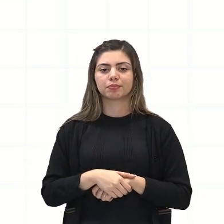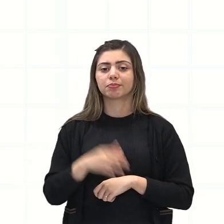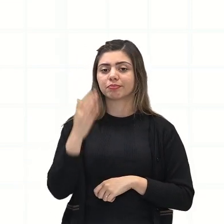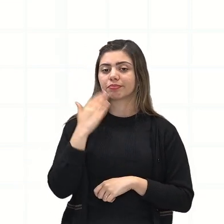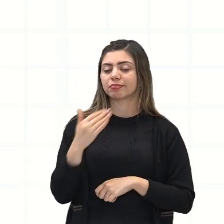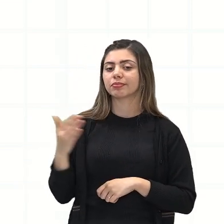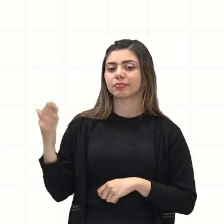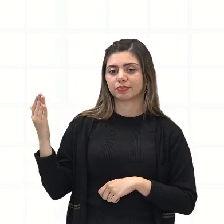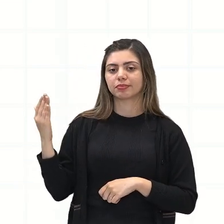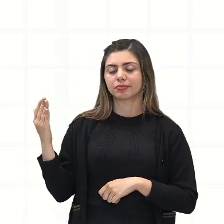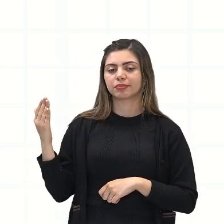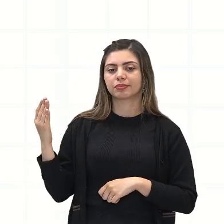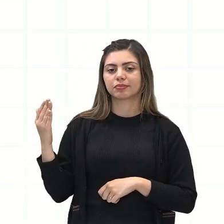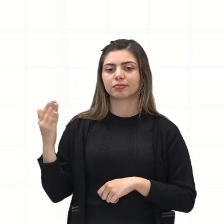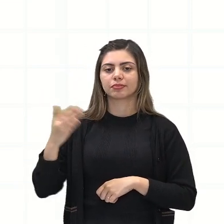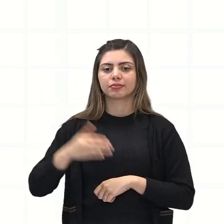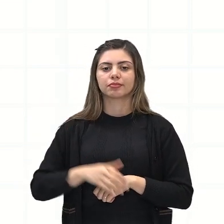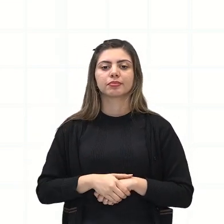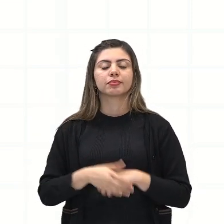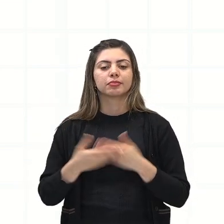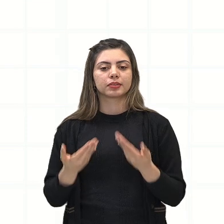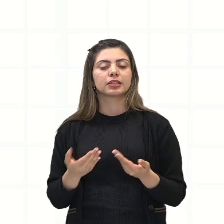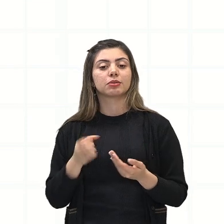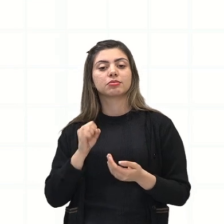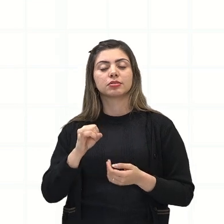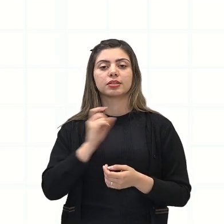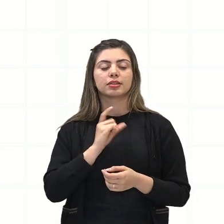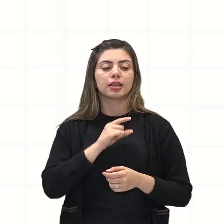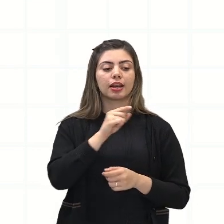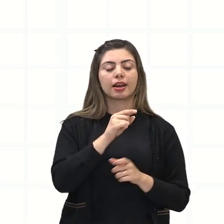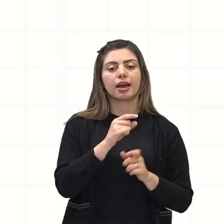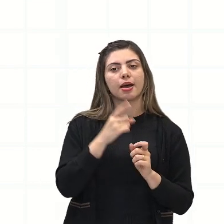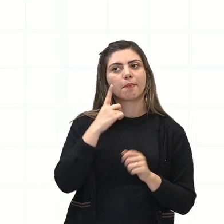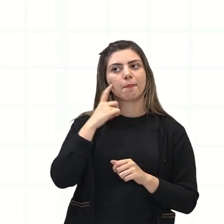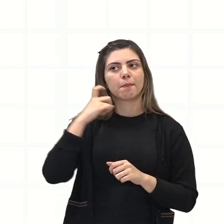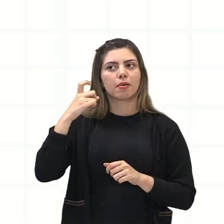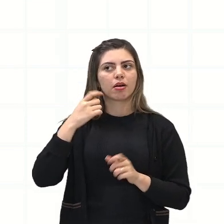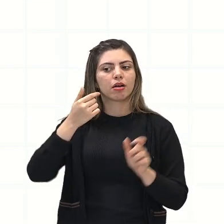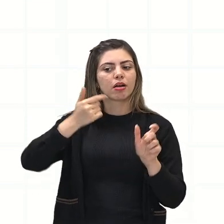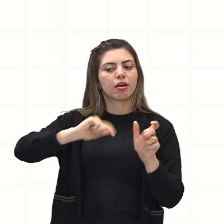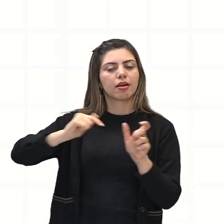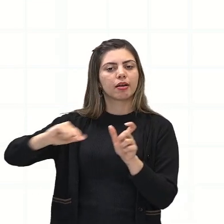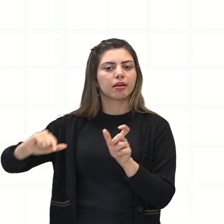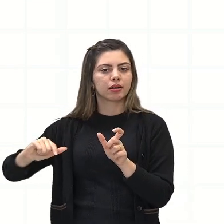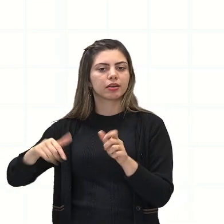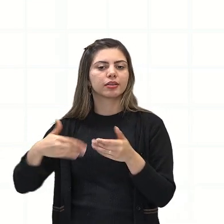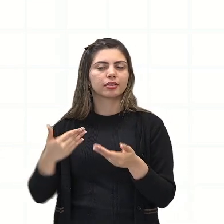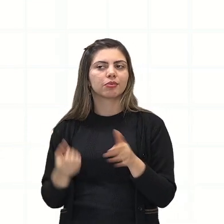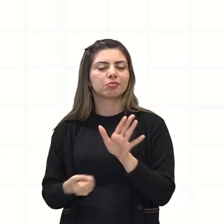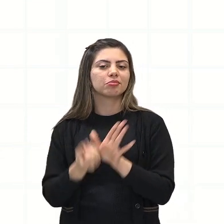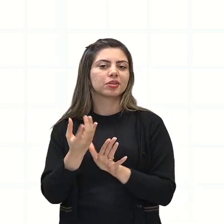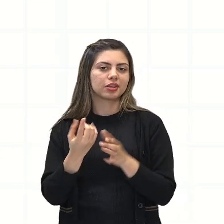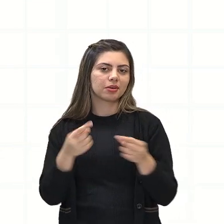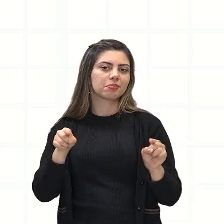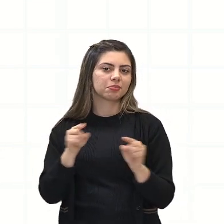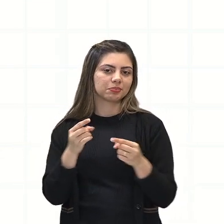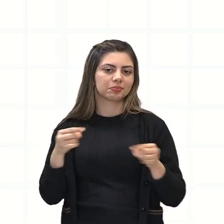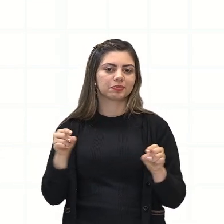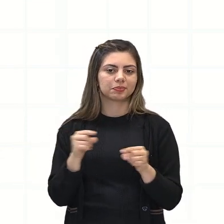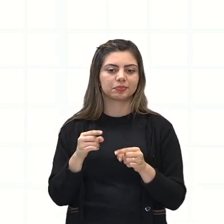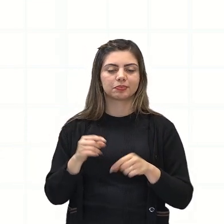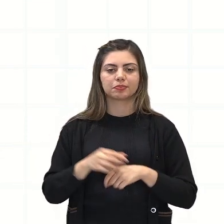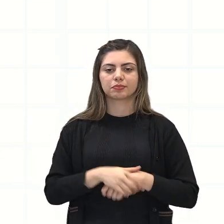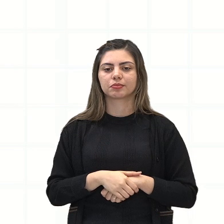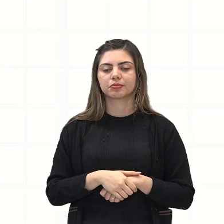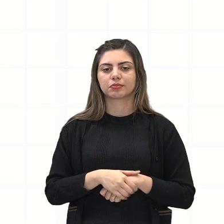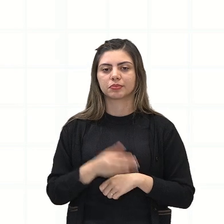som saia de uma forma específica. Ao repetir esses sons, eu faço com que haja uma certa musicalidade, como a gente vai ver